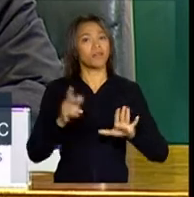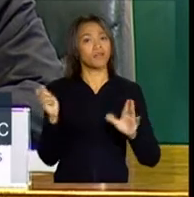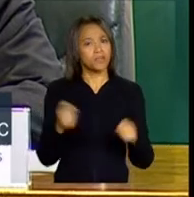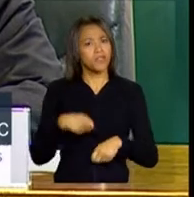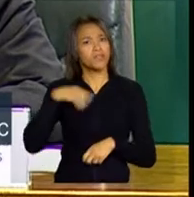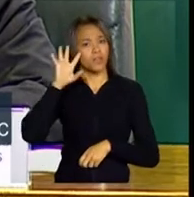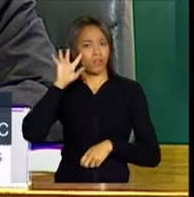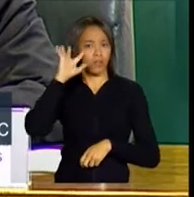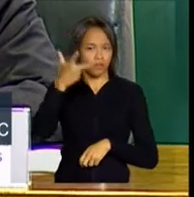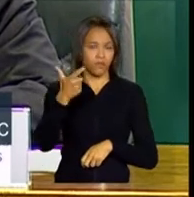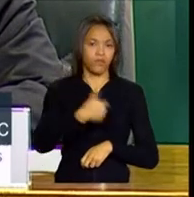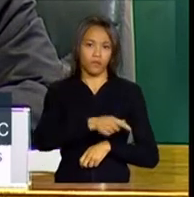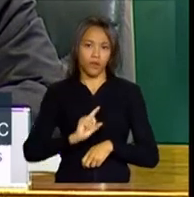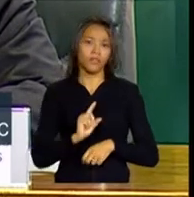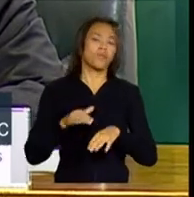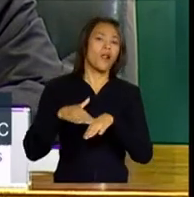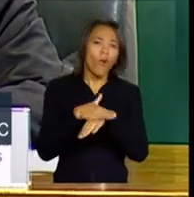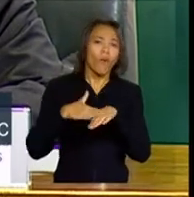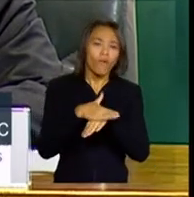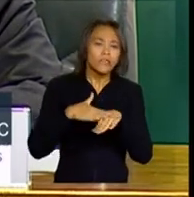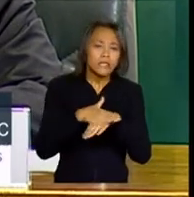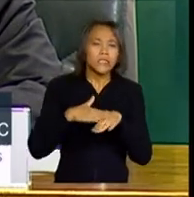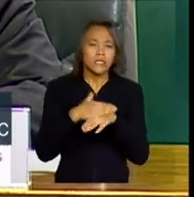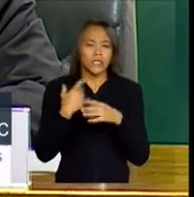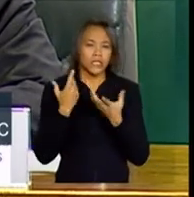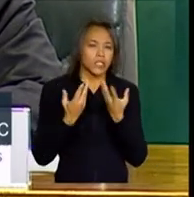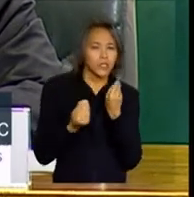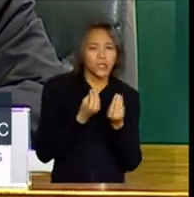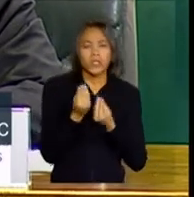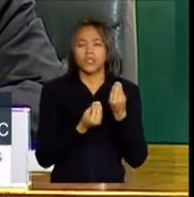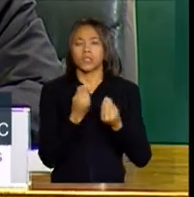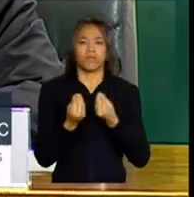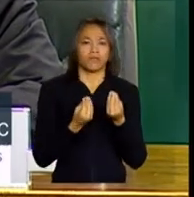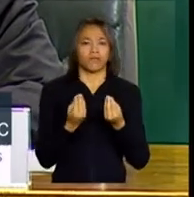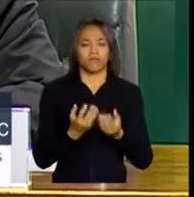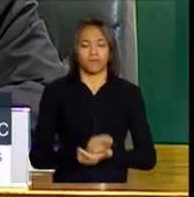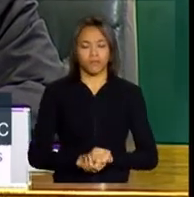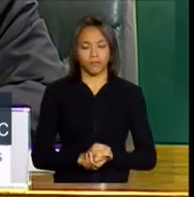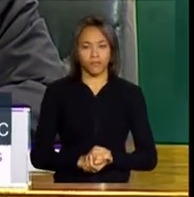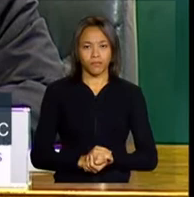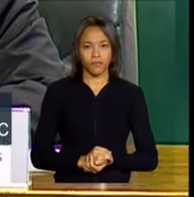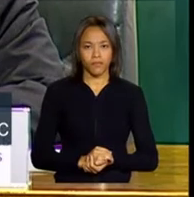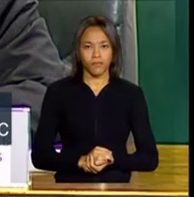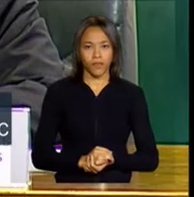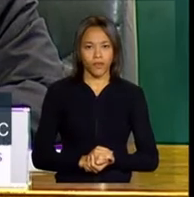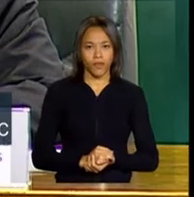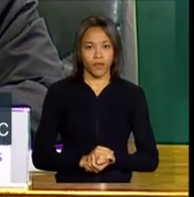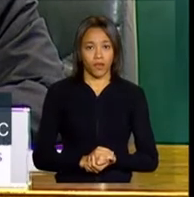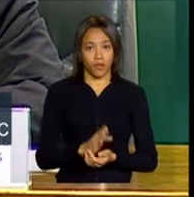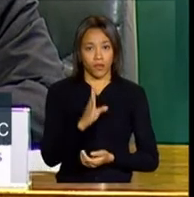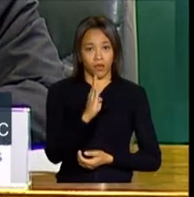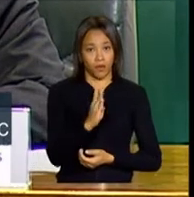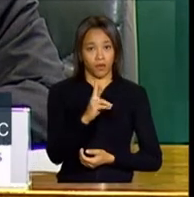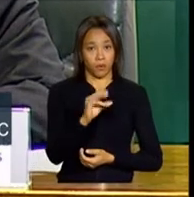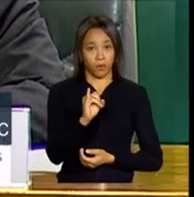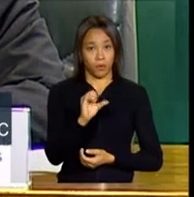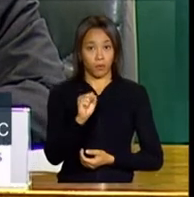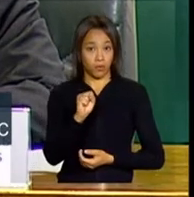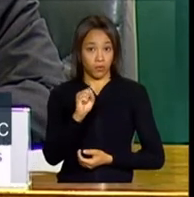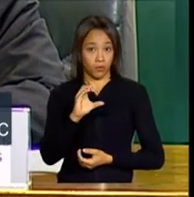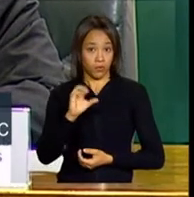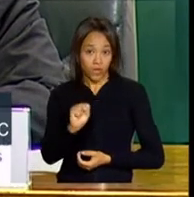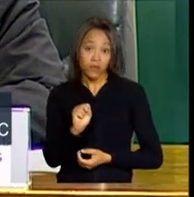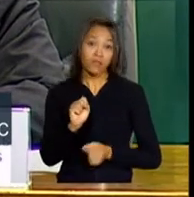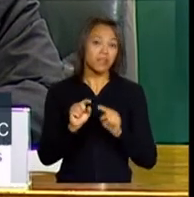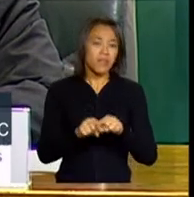no plano multilateral pela força de raciocínio jurídicos imparciais o brix não tem sido tímidos